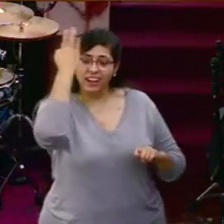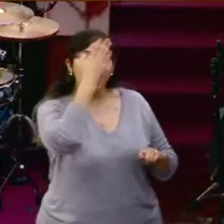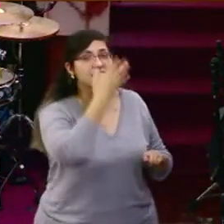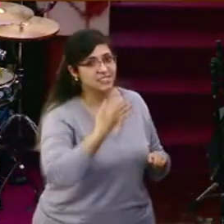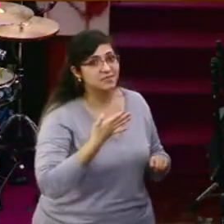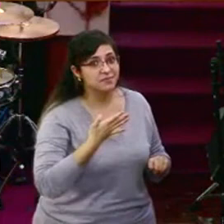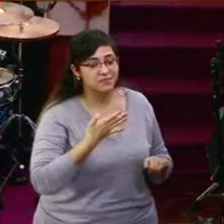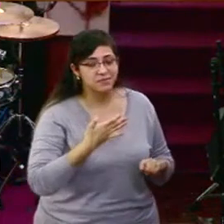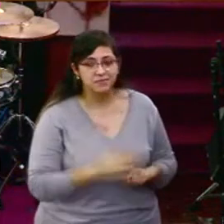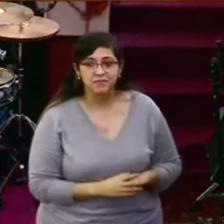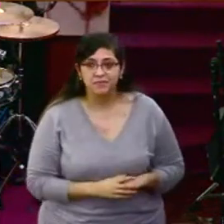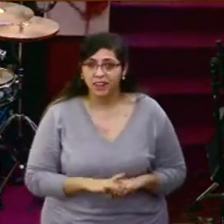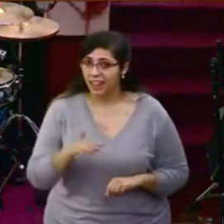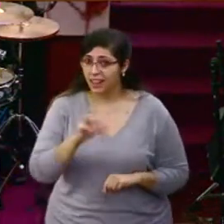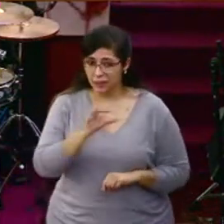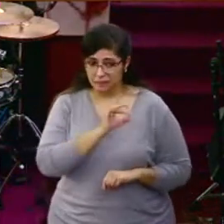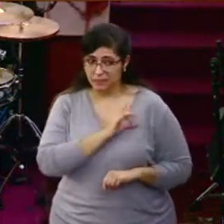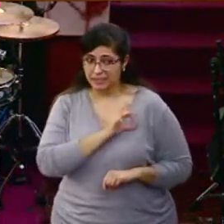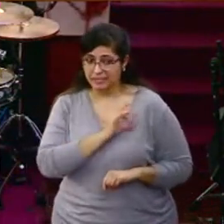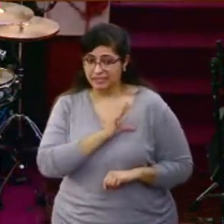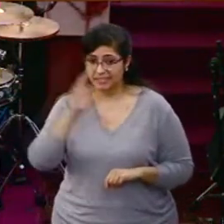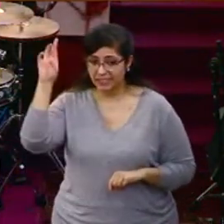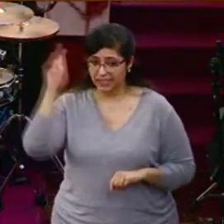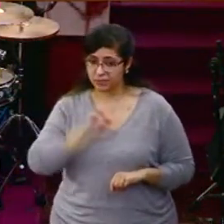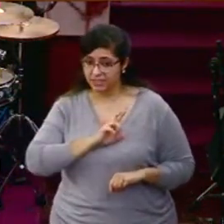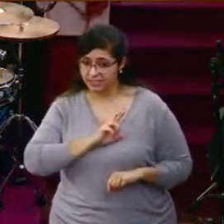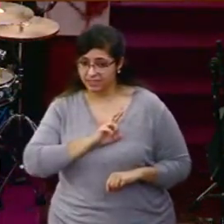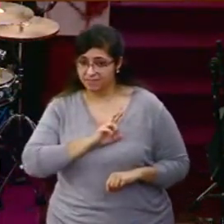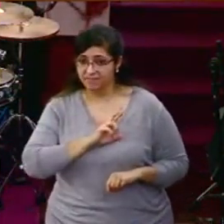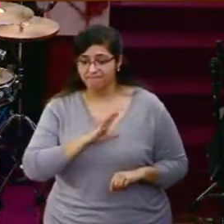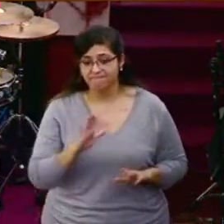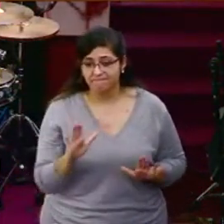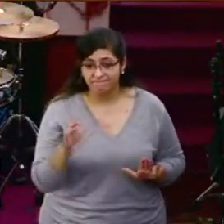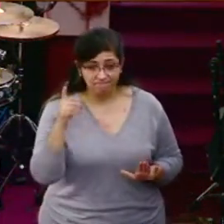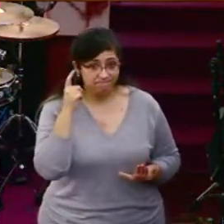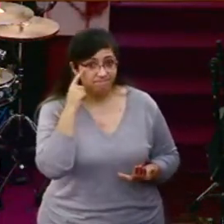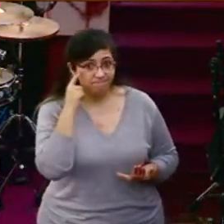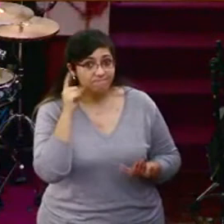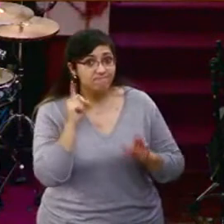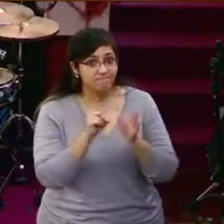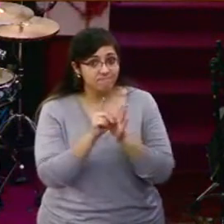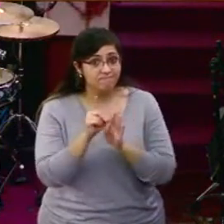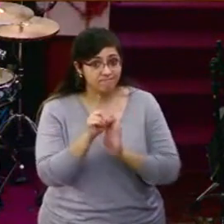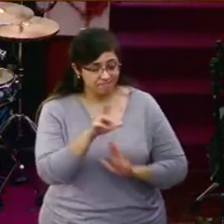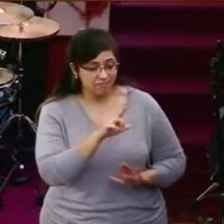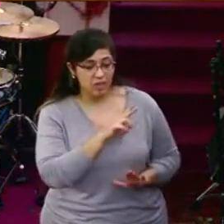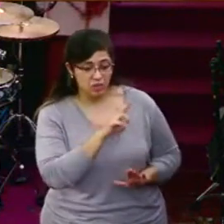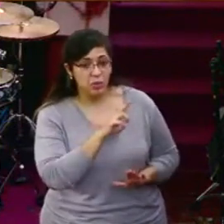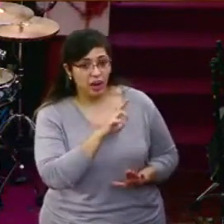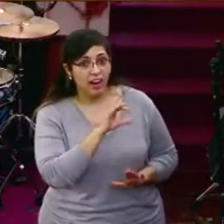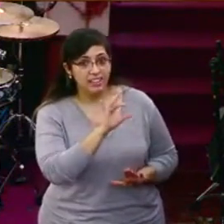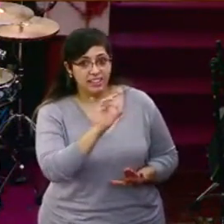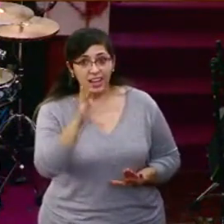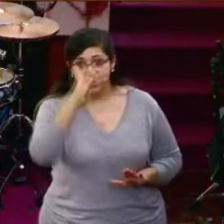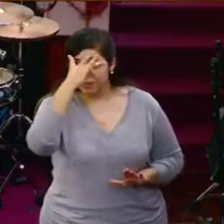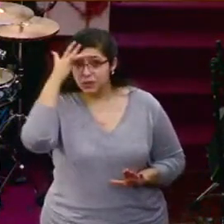sem morrer de medo da resposta essa é uma questão importante é isso que eu gostaria de deixar para os